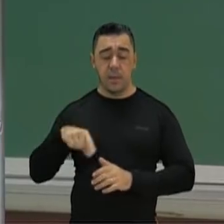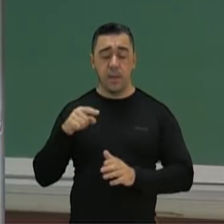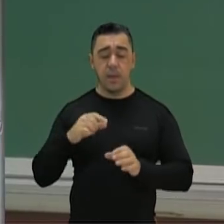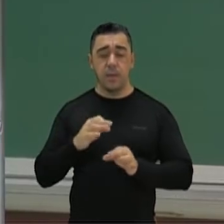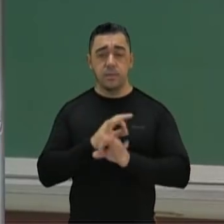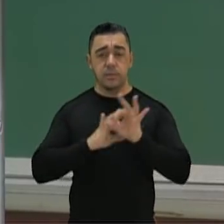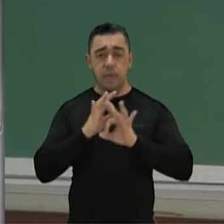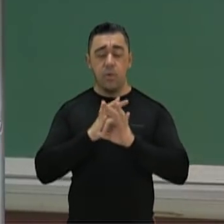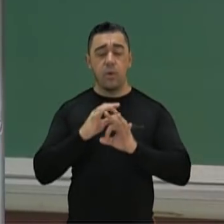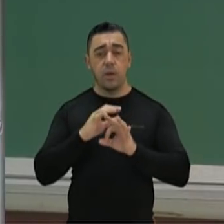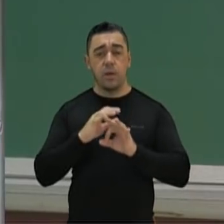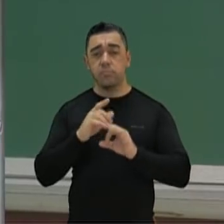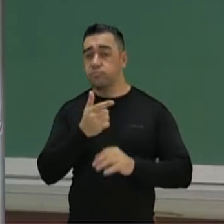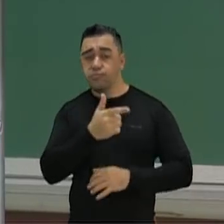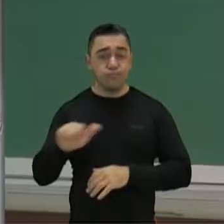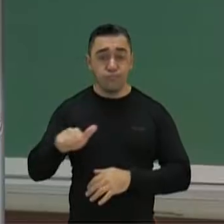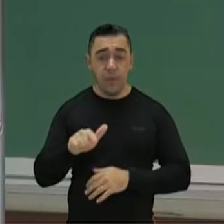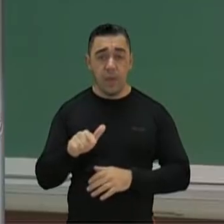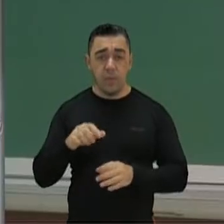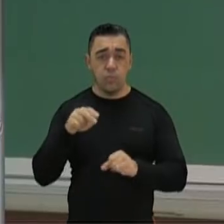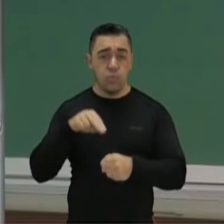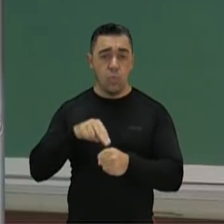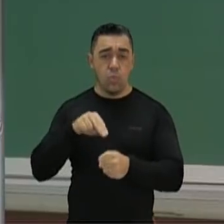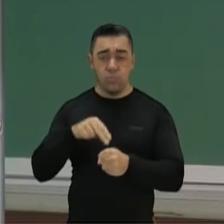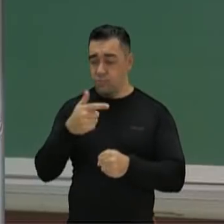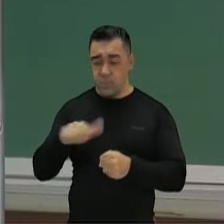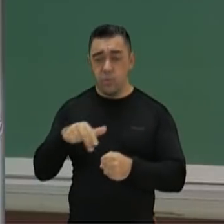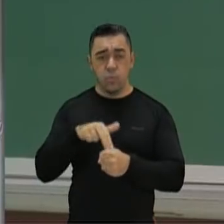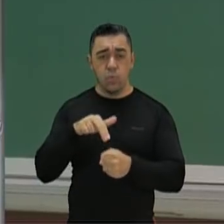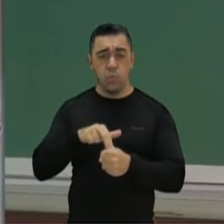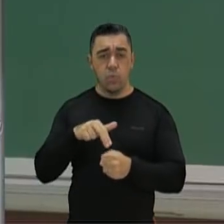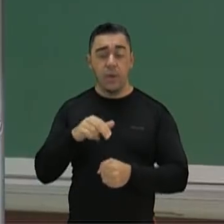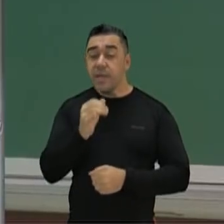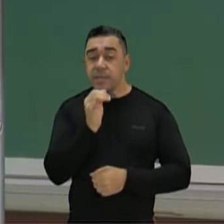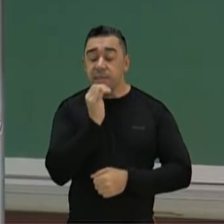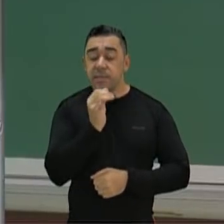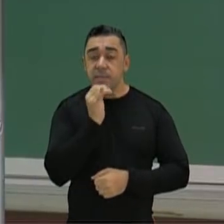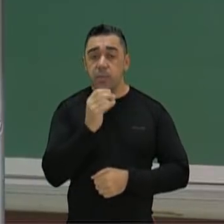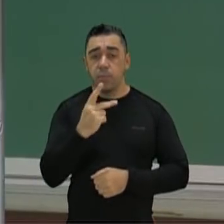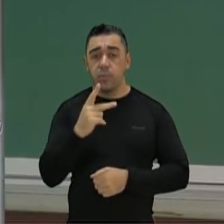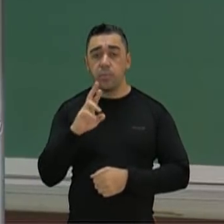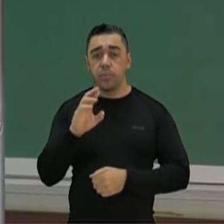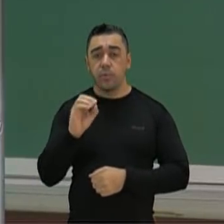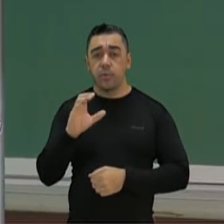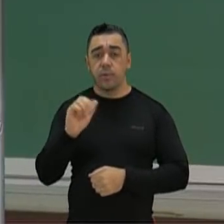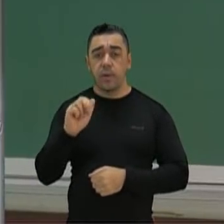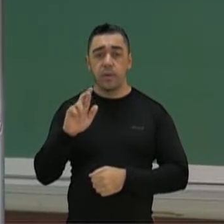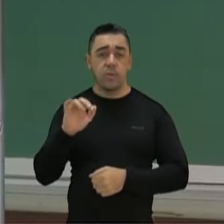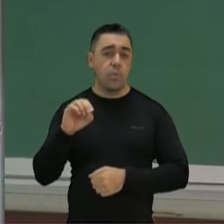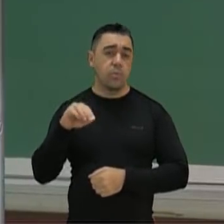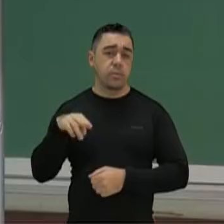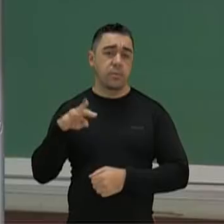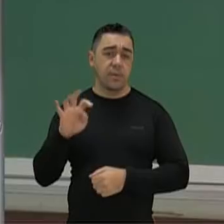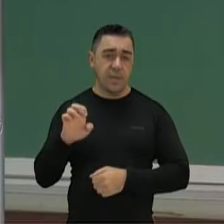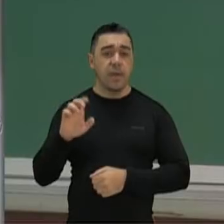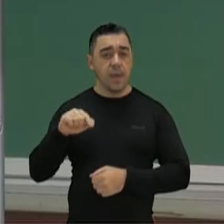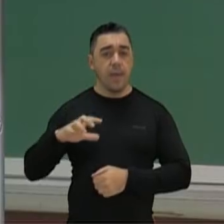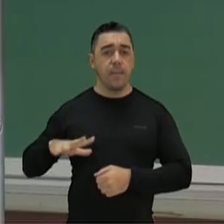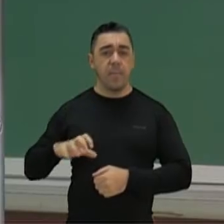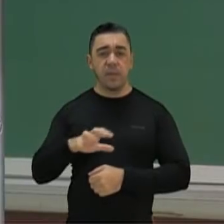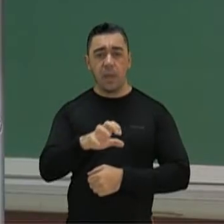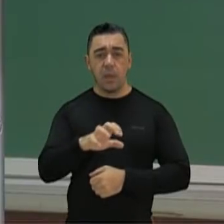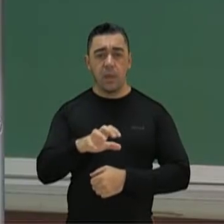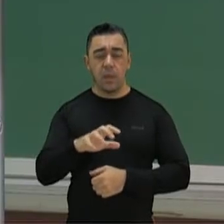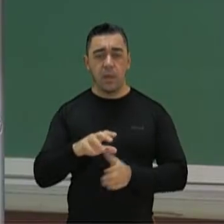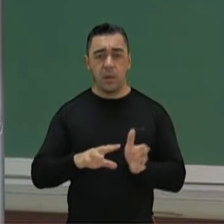que tinham um núcleo. Um grande exemplo dos seres vivos procariontes são as bactérias. Então, eu peguei aquela